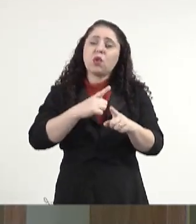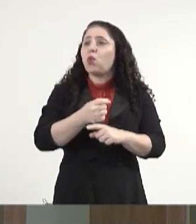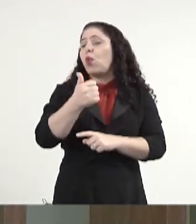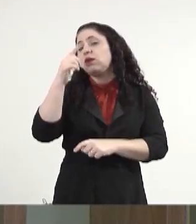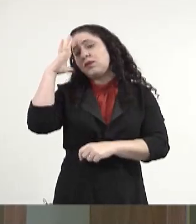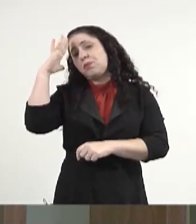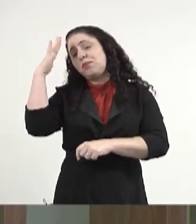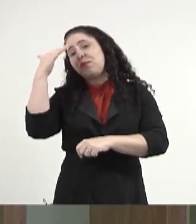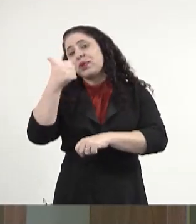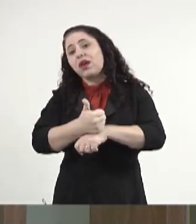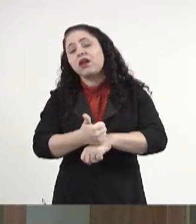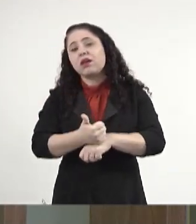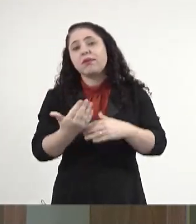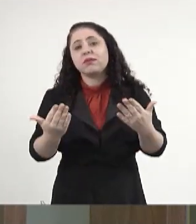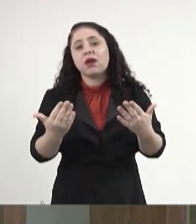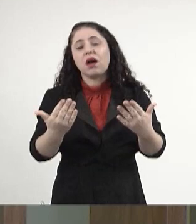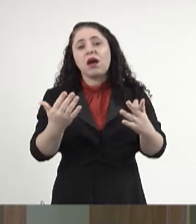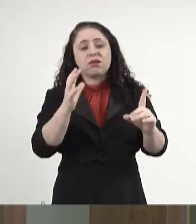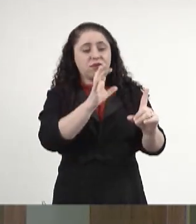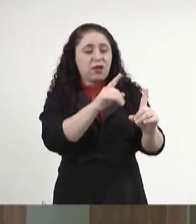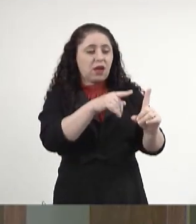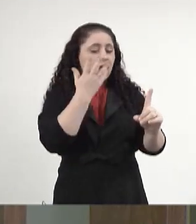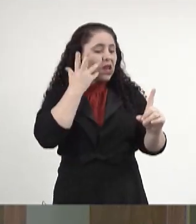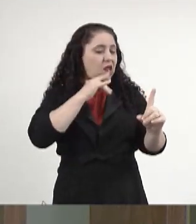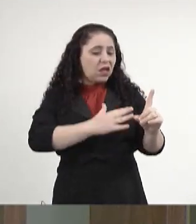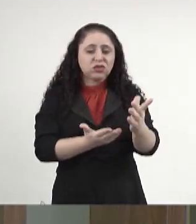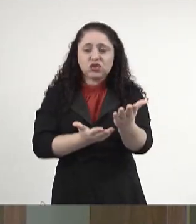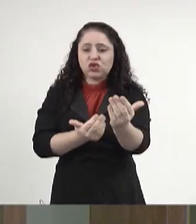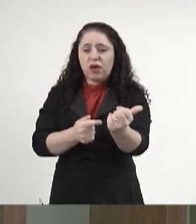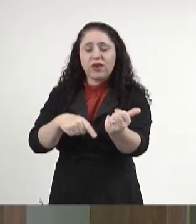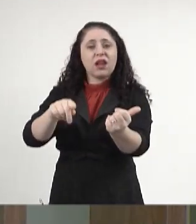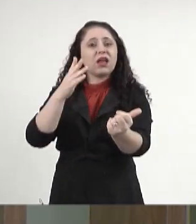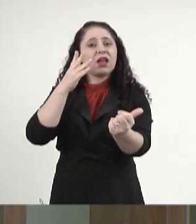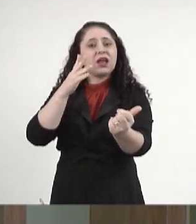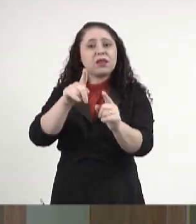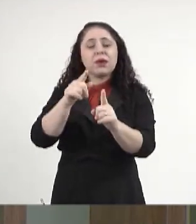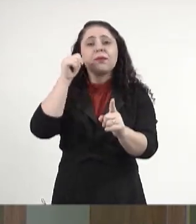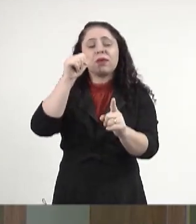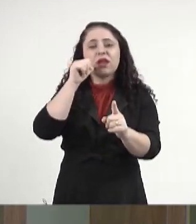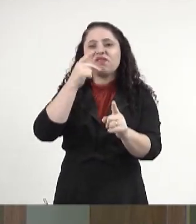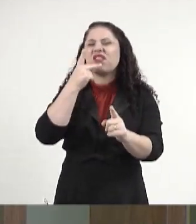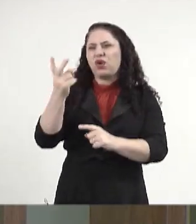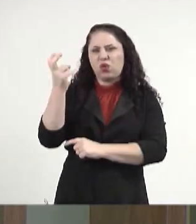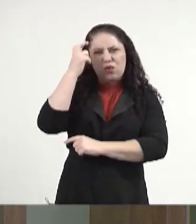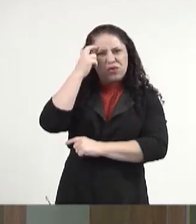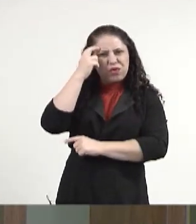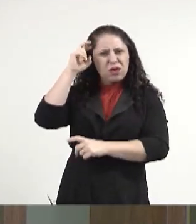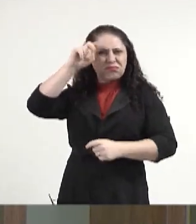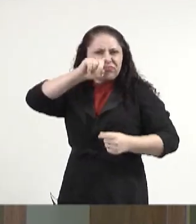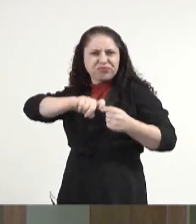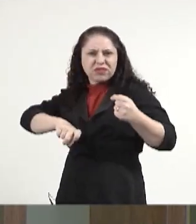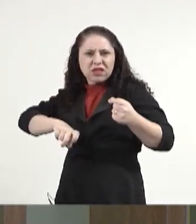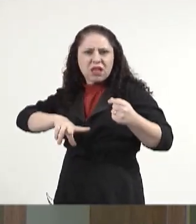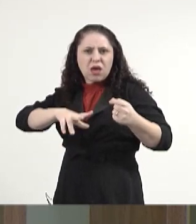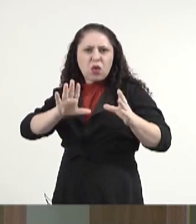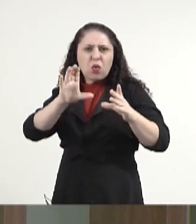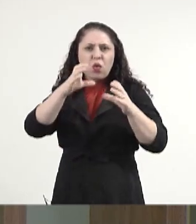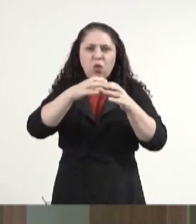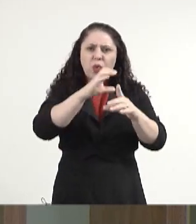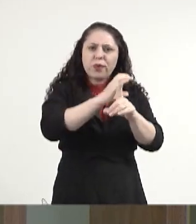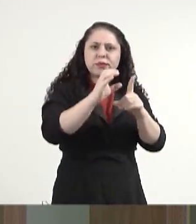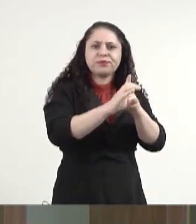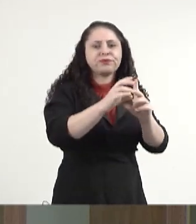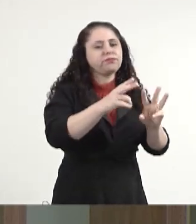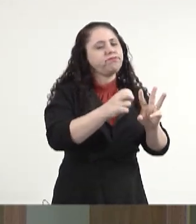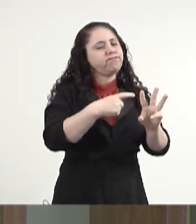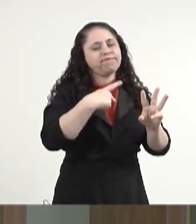são os principais alvos dessa violência: as mulheres e as nossas crianças. Então não tem que se falar em cultura de estupro entre as comunidades